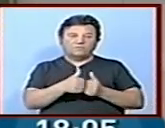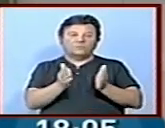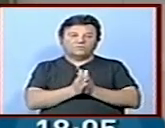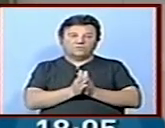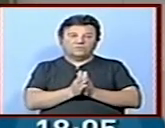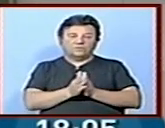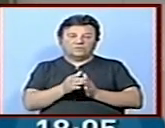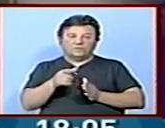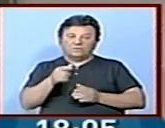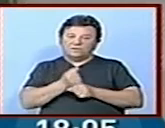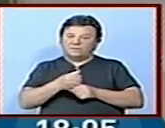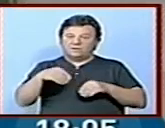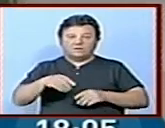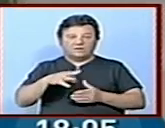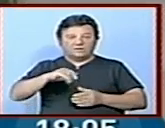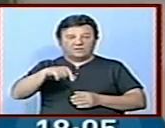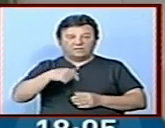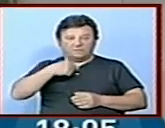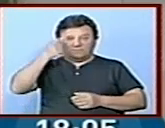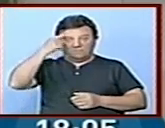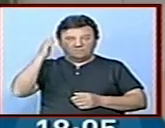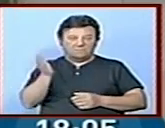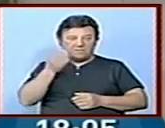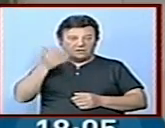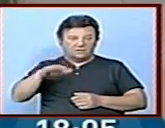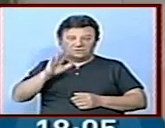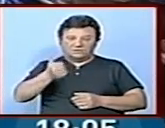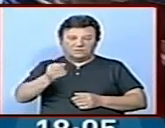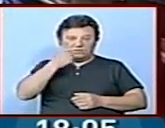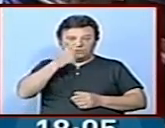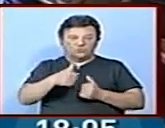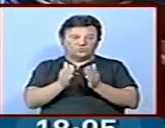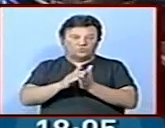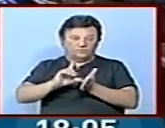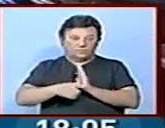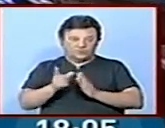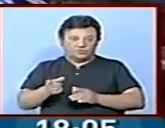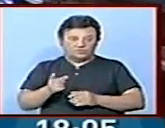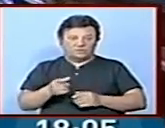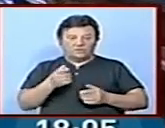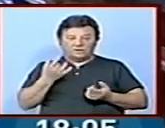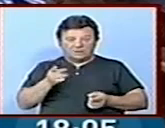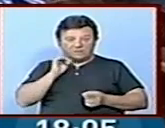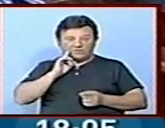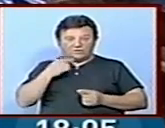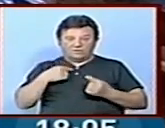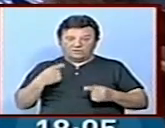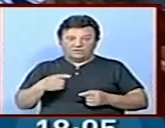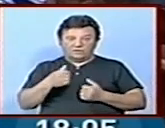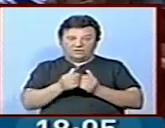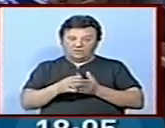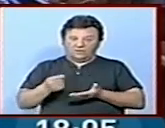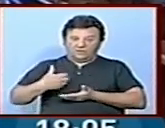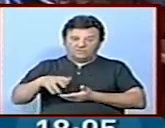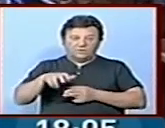totalidade aqui a trabalhar? Prevemos mais de 50 pessoas na totalidade do projeto. Era importante era que este investimento e